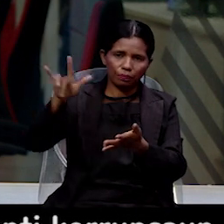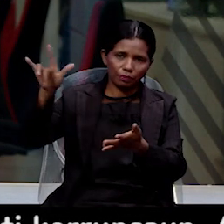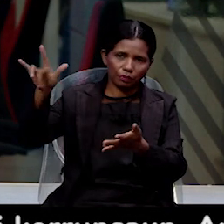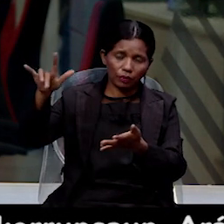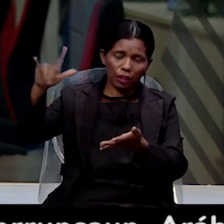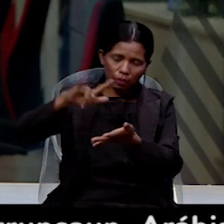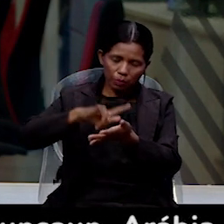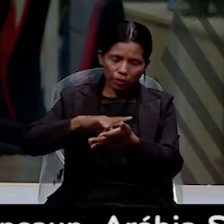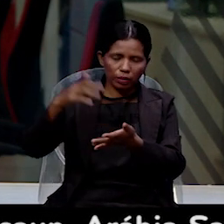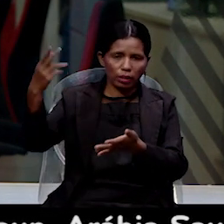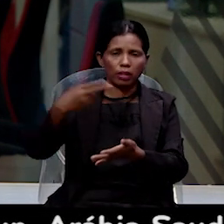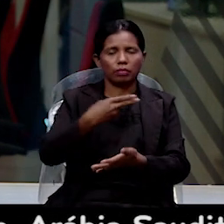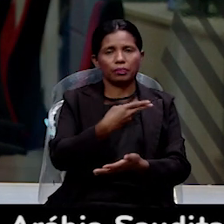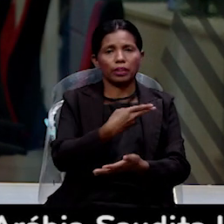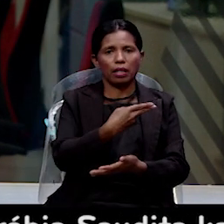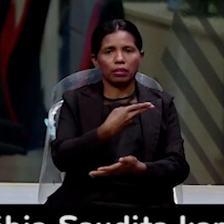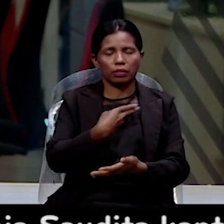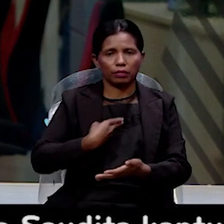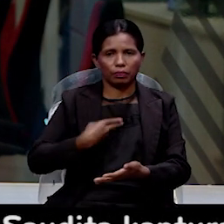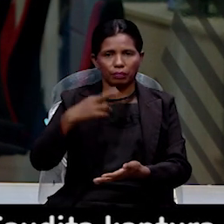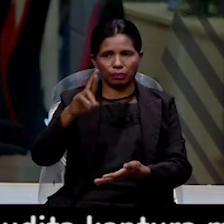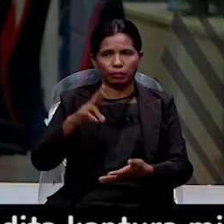e Hahera.